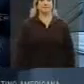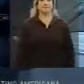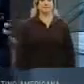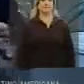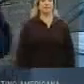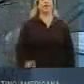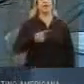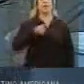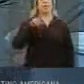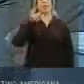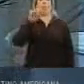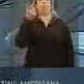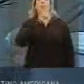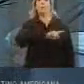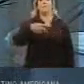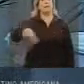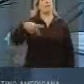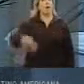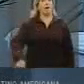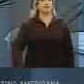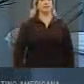o Lugo chegar no Paraguai,